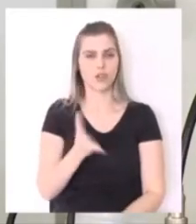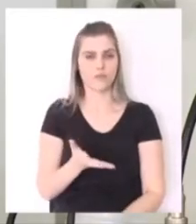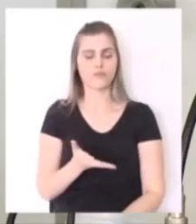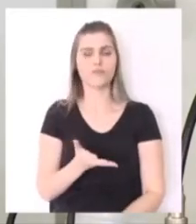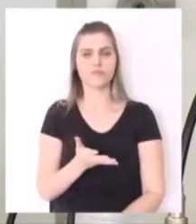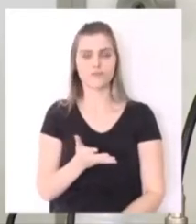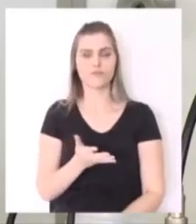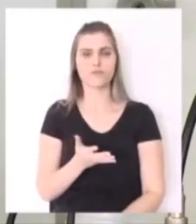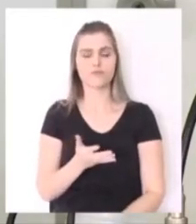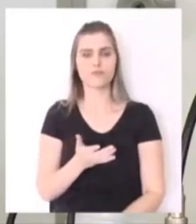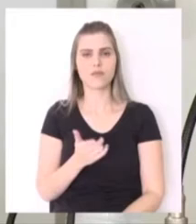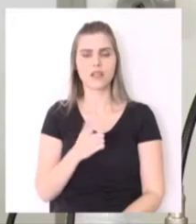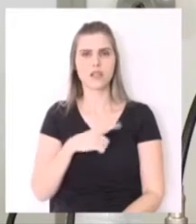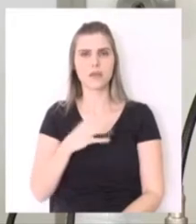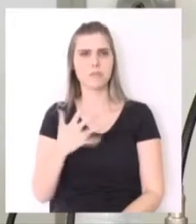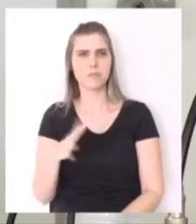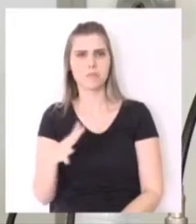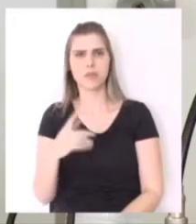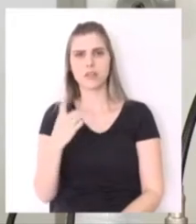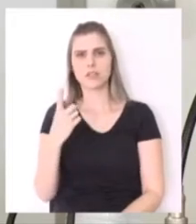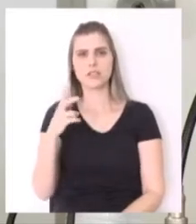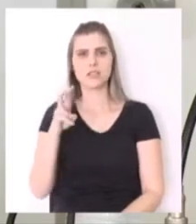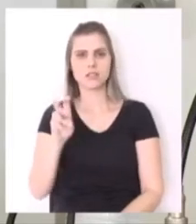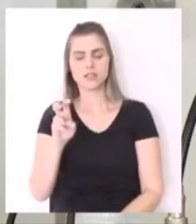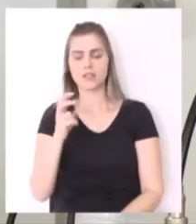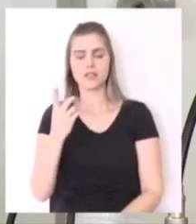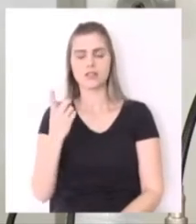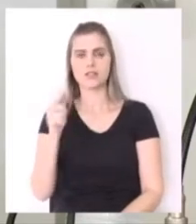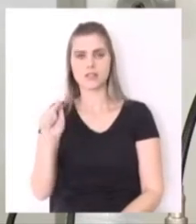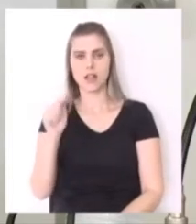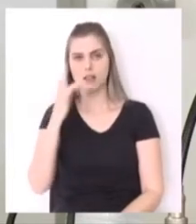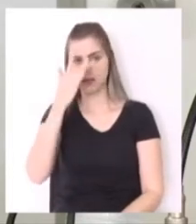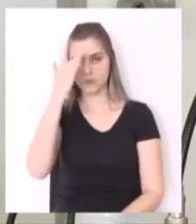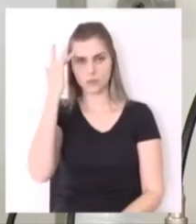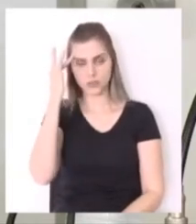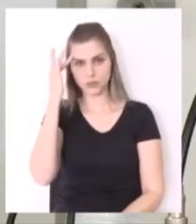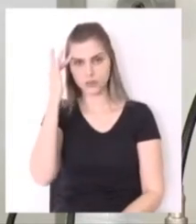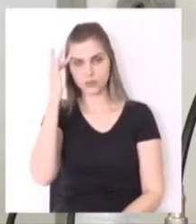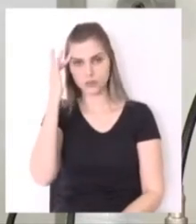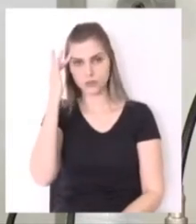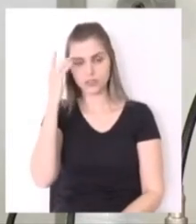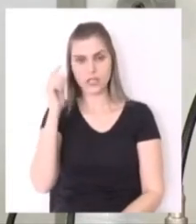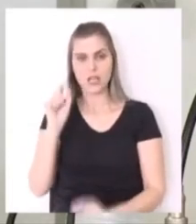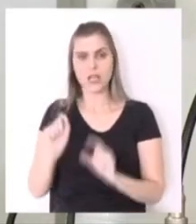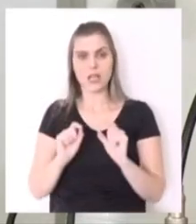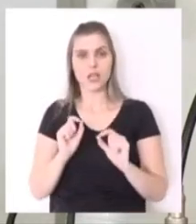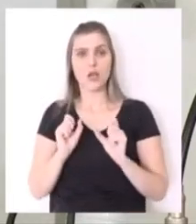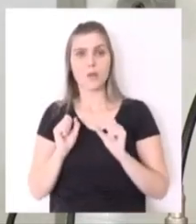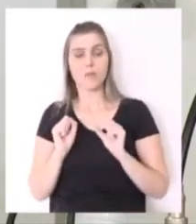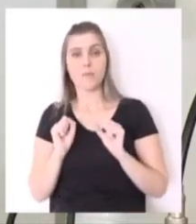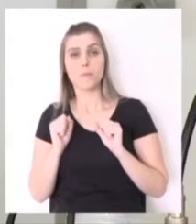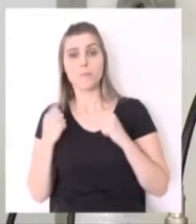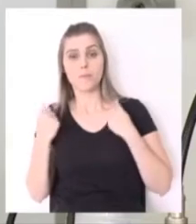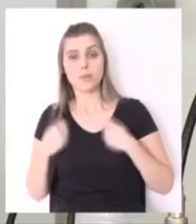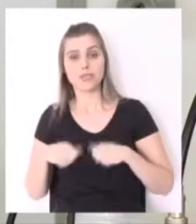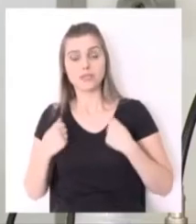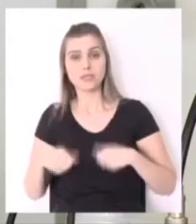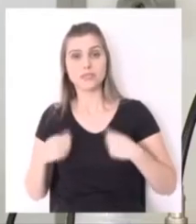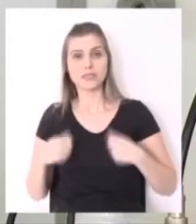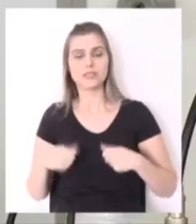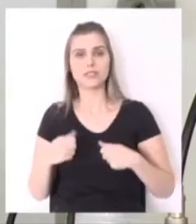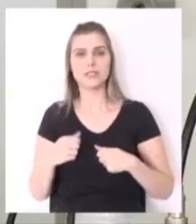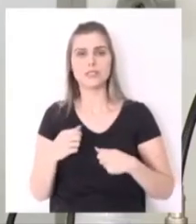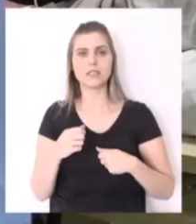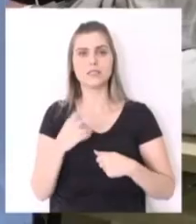de 17 pacientes que são pacientes que potencialmente precisarão